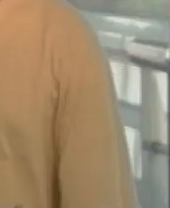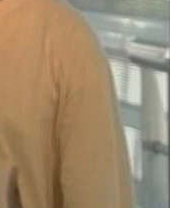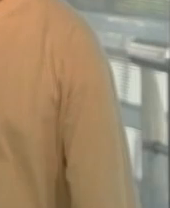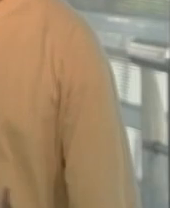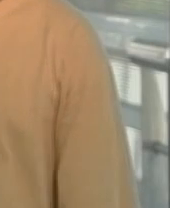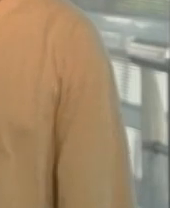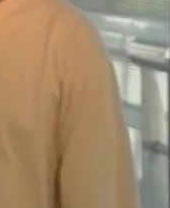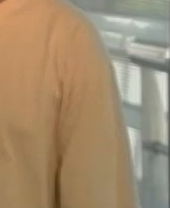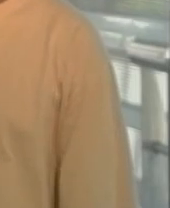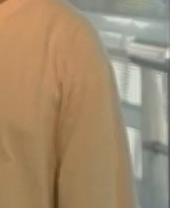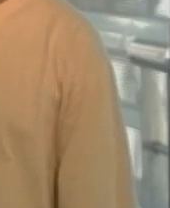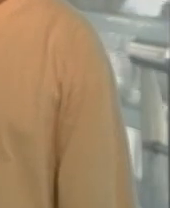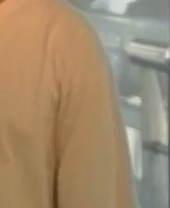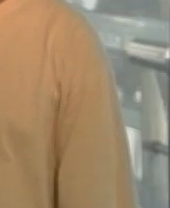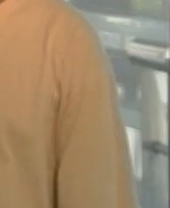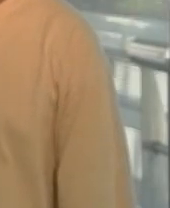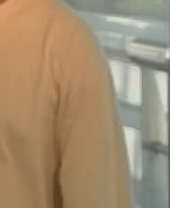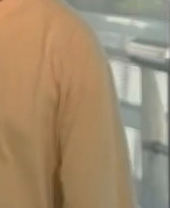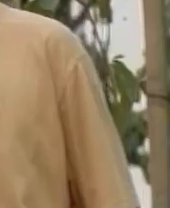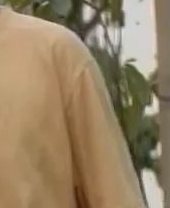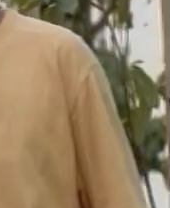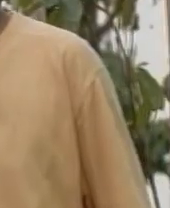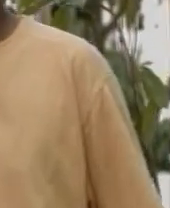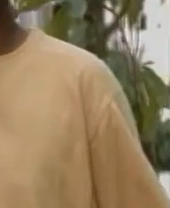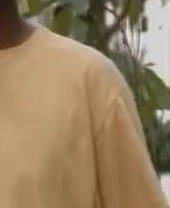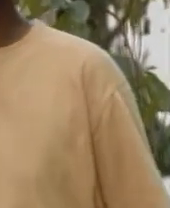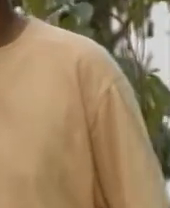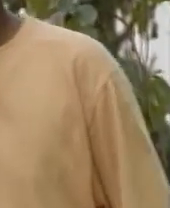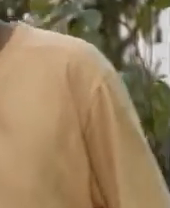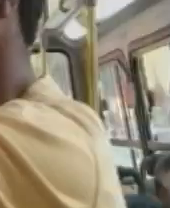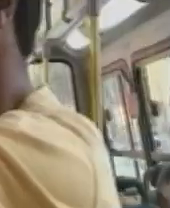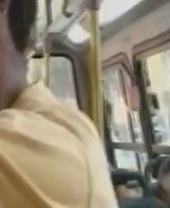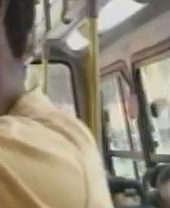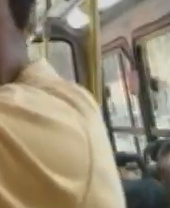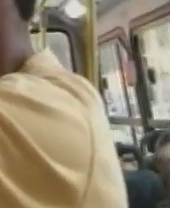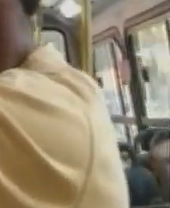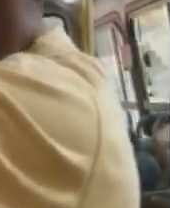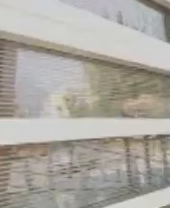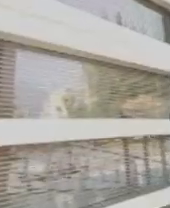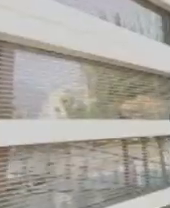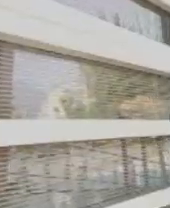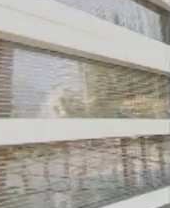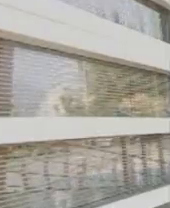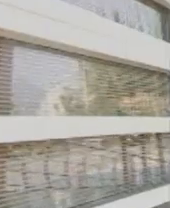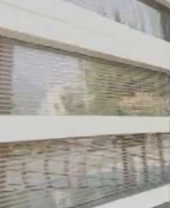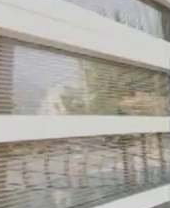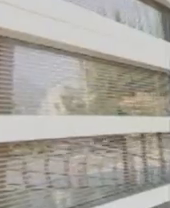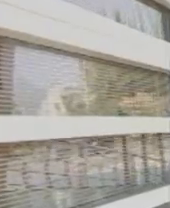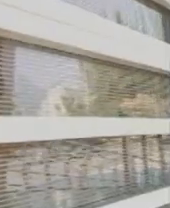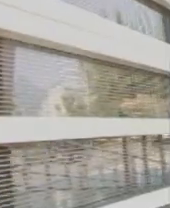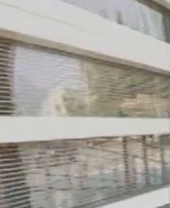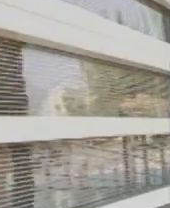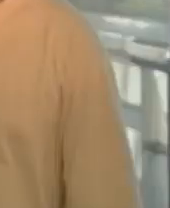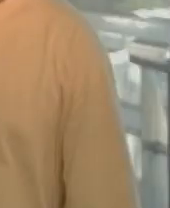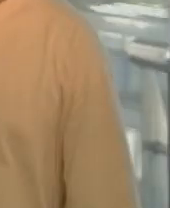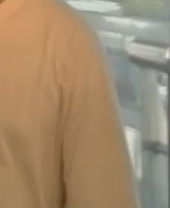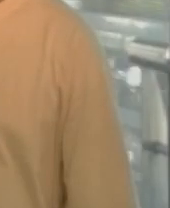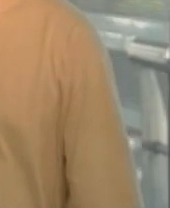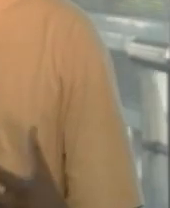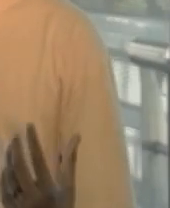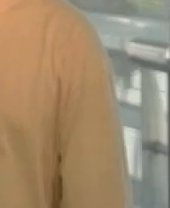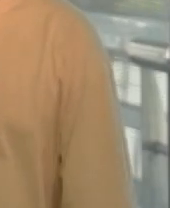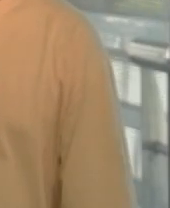partir de duas coisas que eu sempre amei desde criança, que é mobilidade e arquitetura. Por que não desenvolver